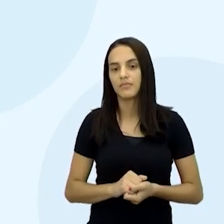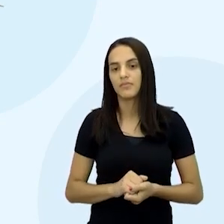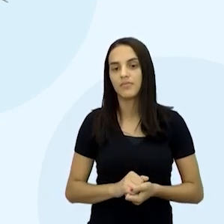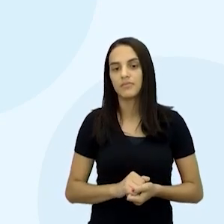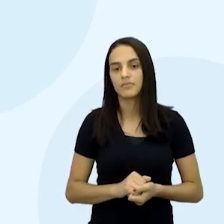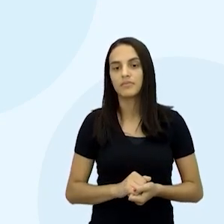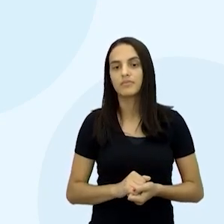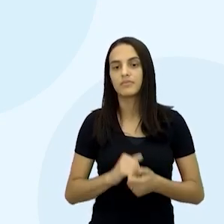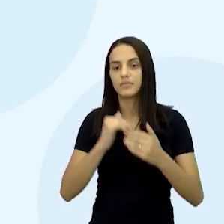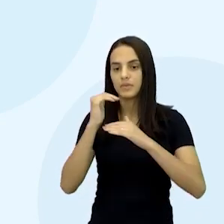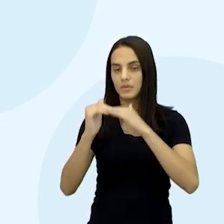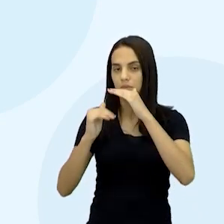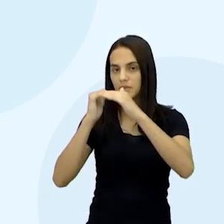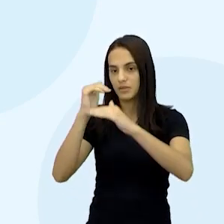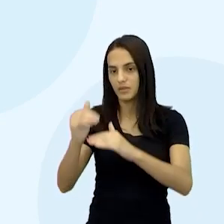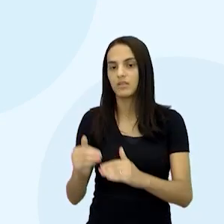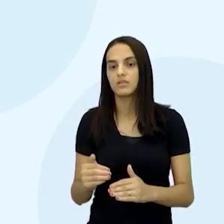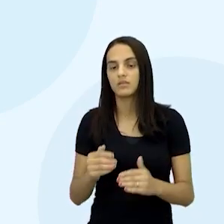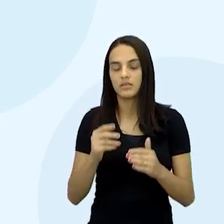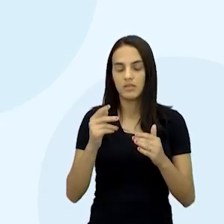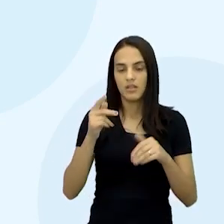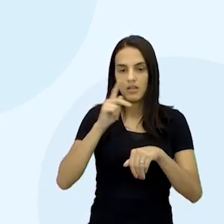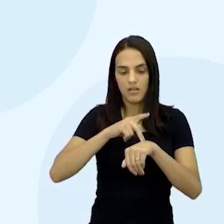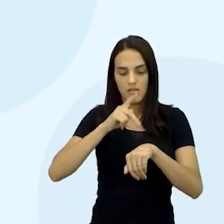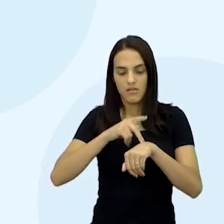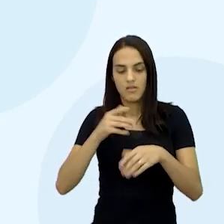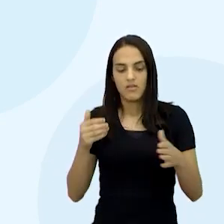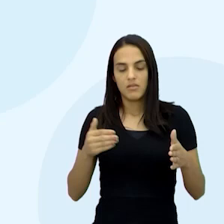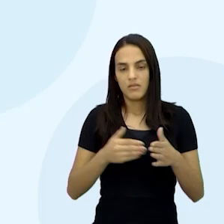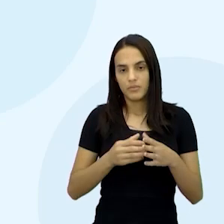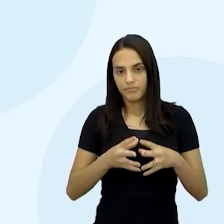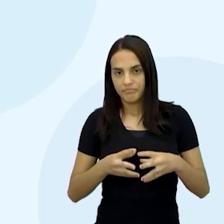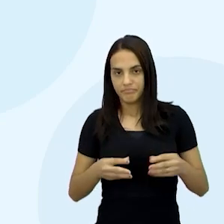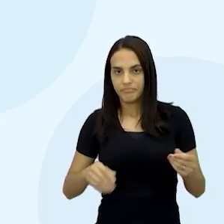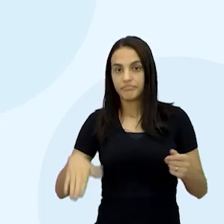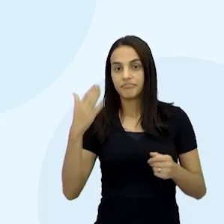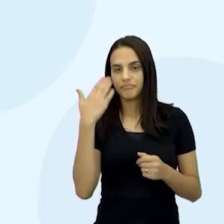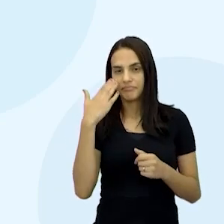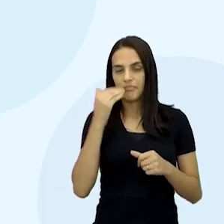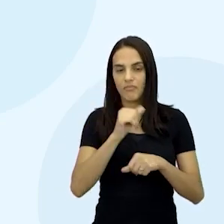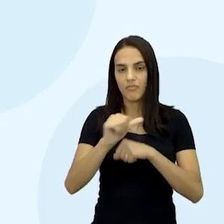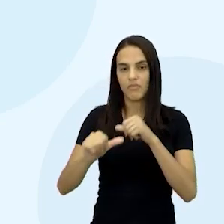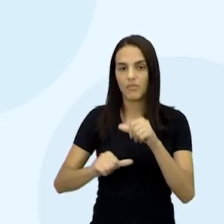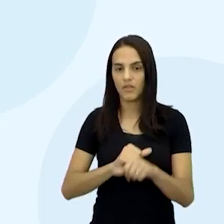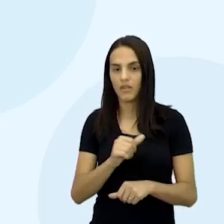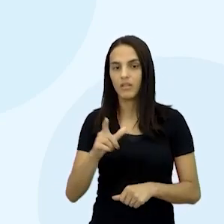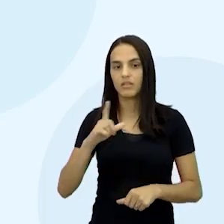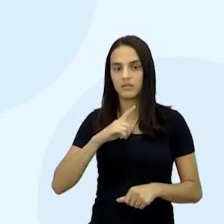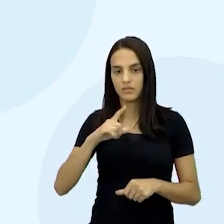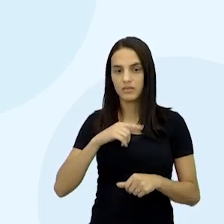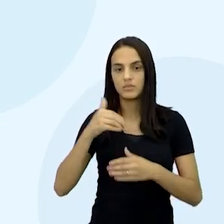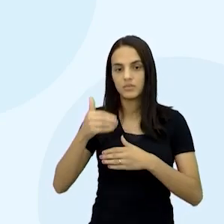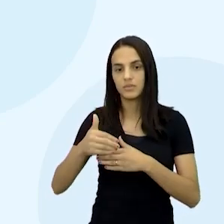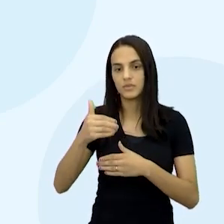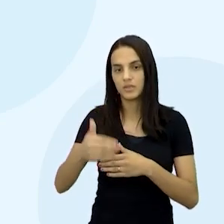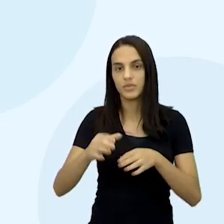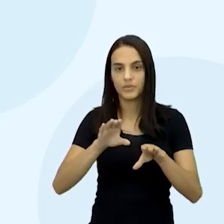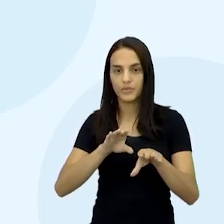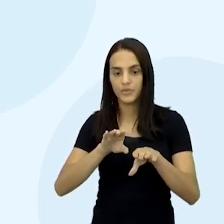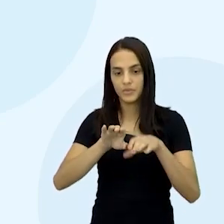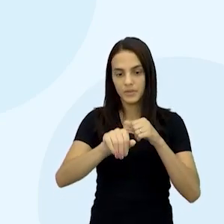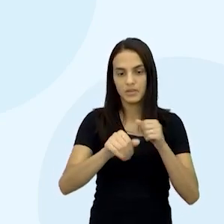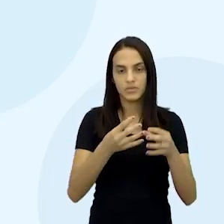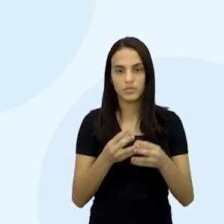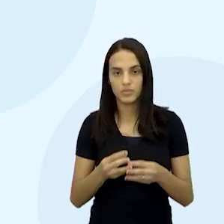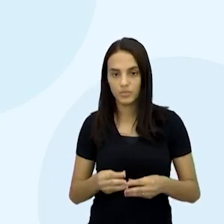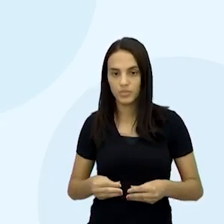desse processo aí das rochas ao solo, entenda essa transformação. Então nós temos aí os processos de formação do solo,